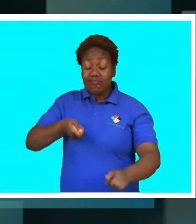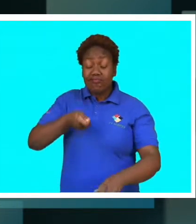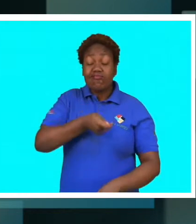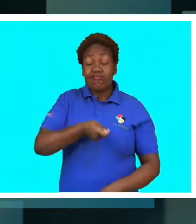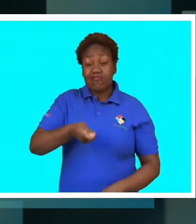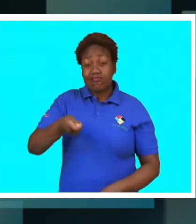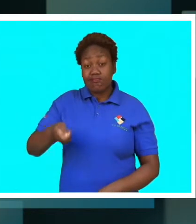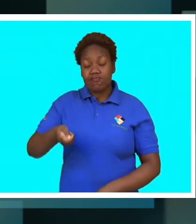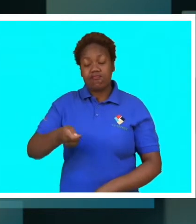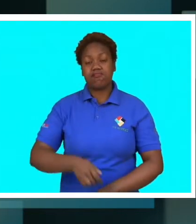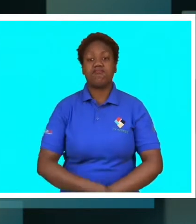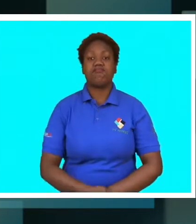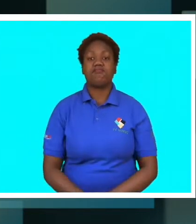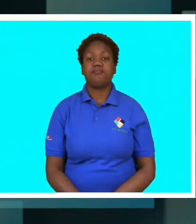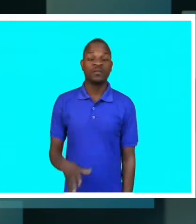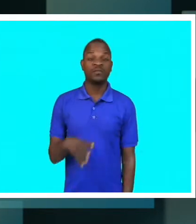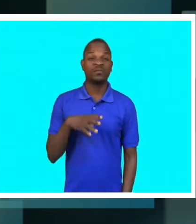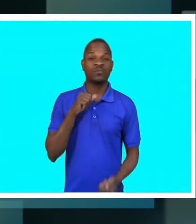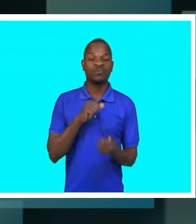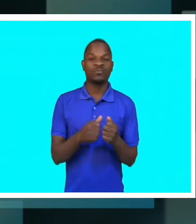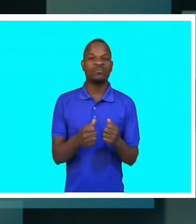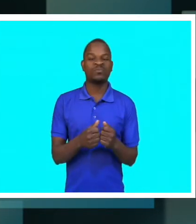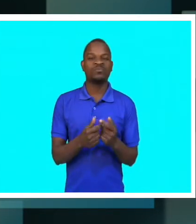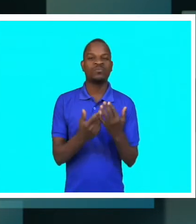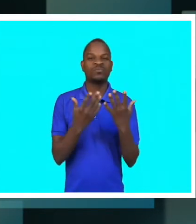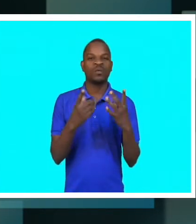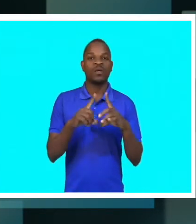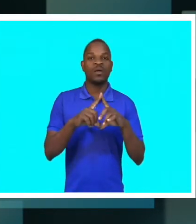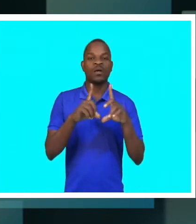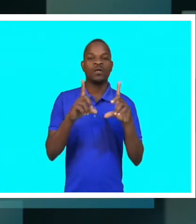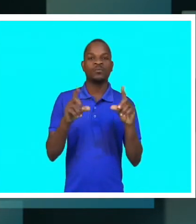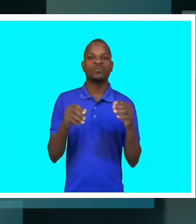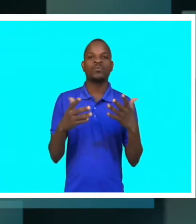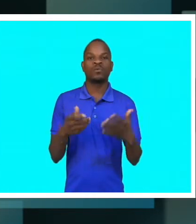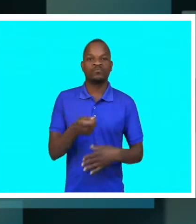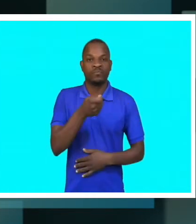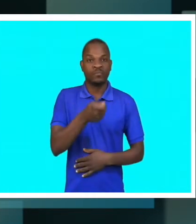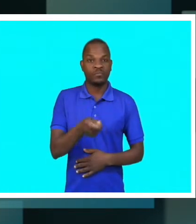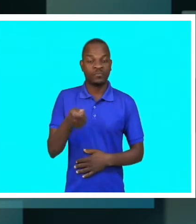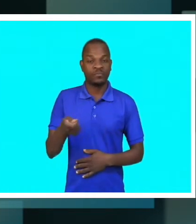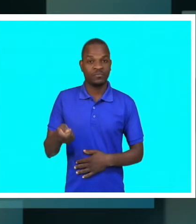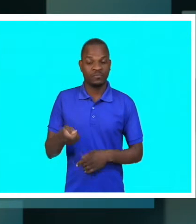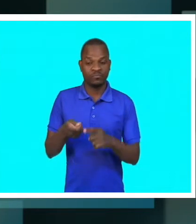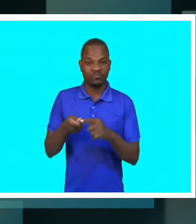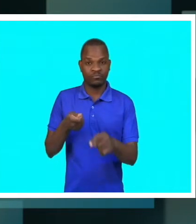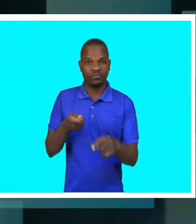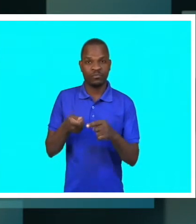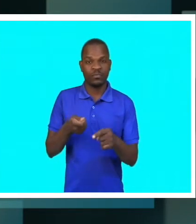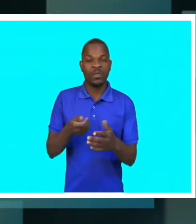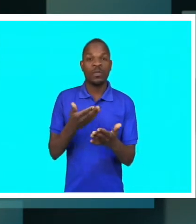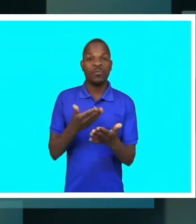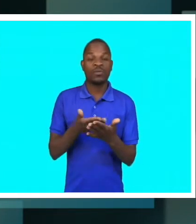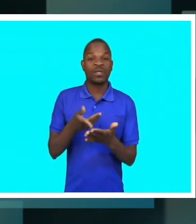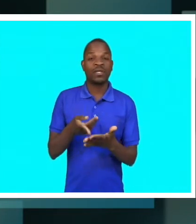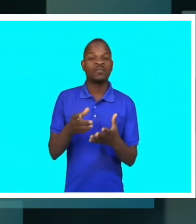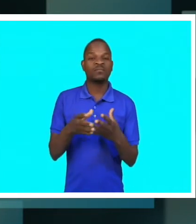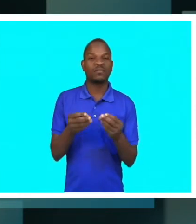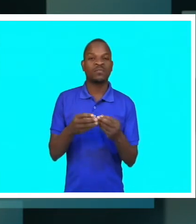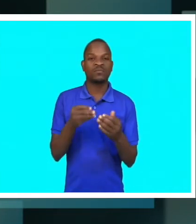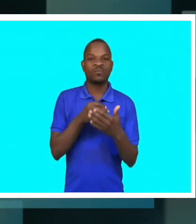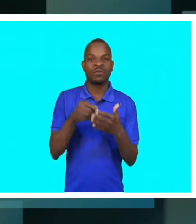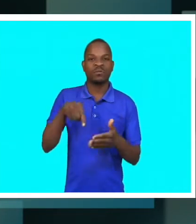locomoção é elevado. Temos problemas sérios, às vezes, das bengalas brancas. Porque